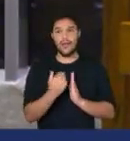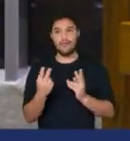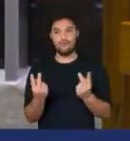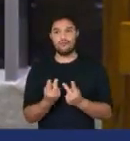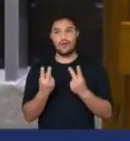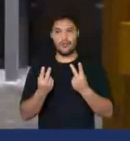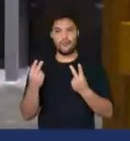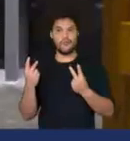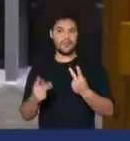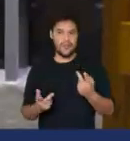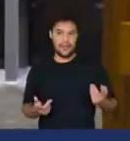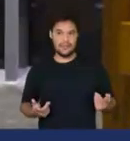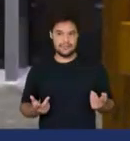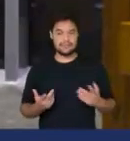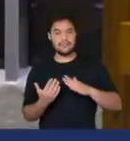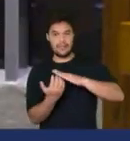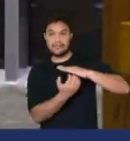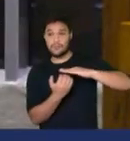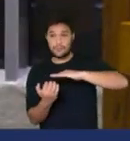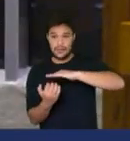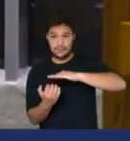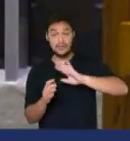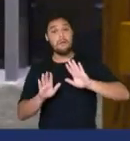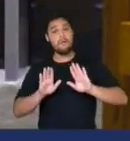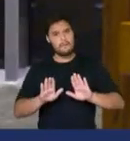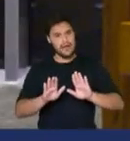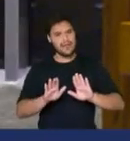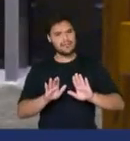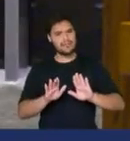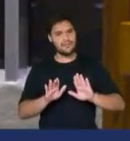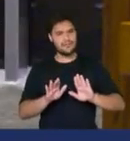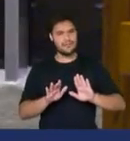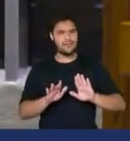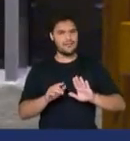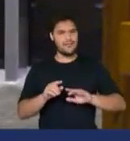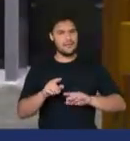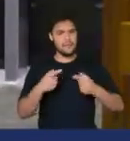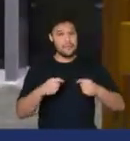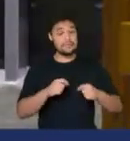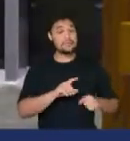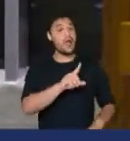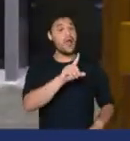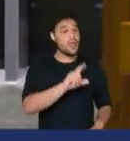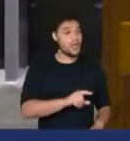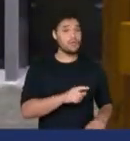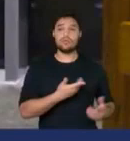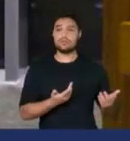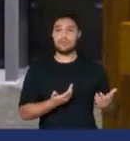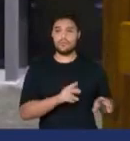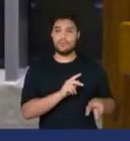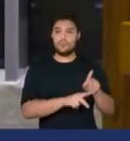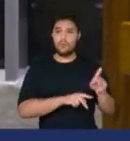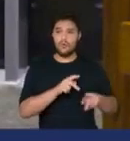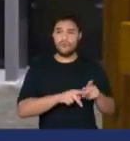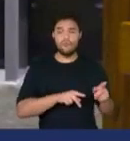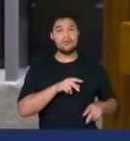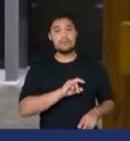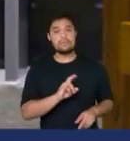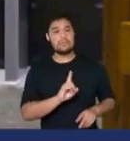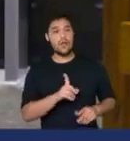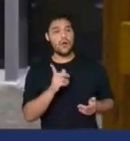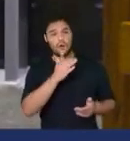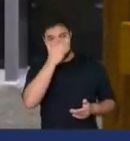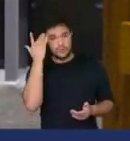dessas empresas. E, ao mesmo tempo, tem uma contradição. Precisa reduzir para o povo, porque senão o